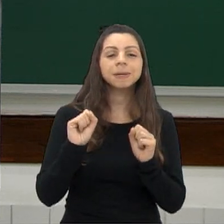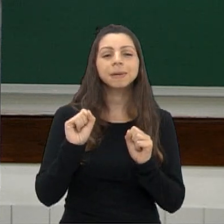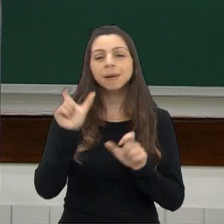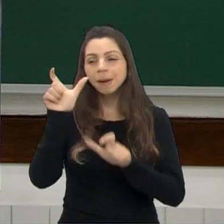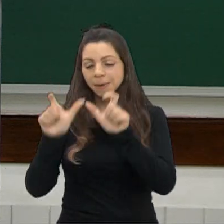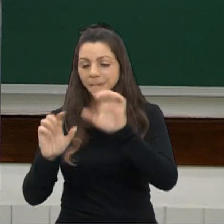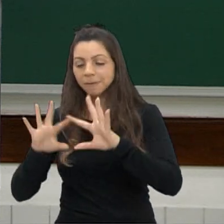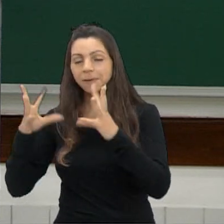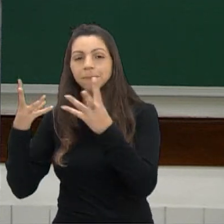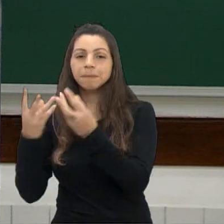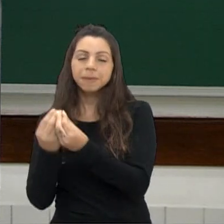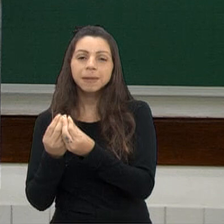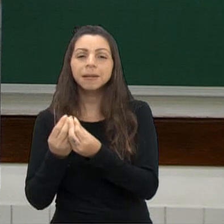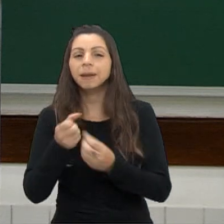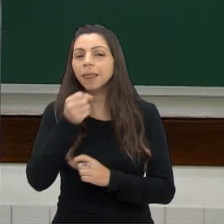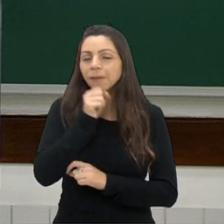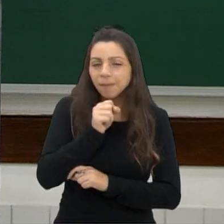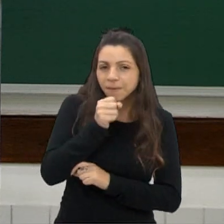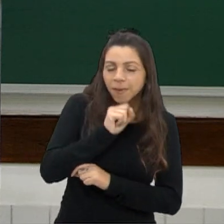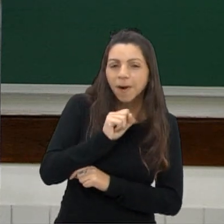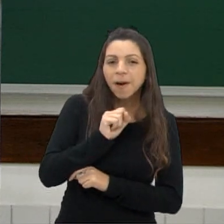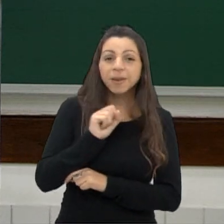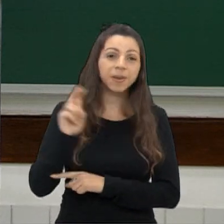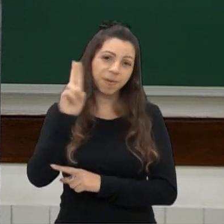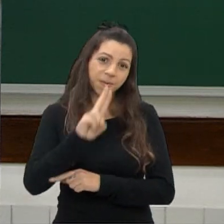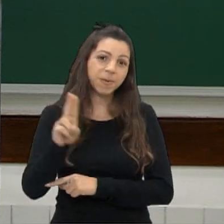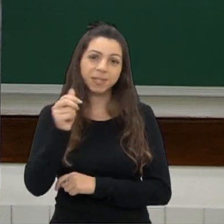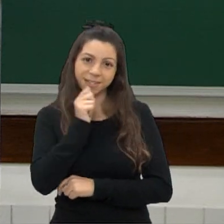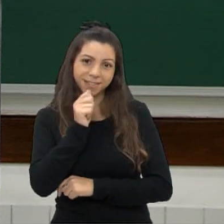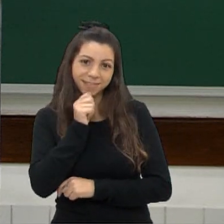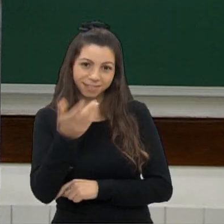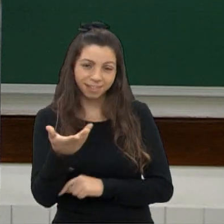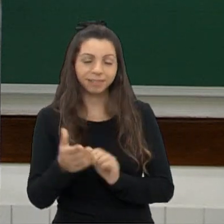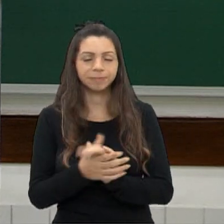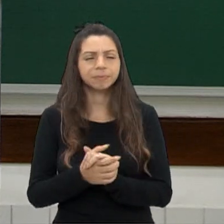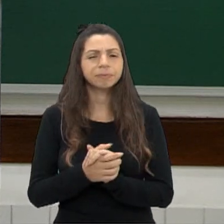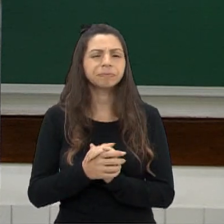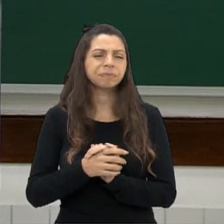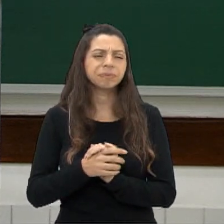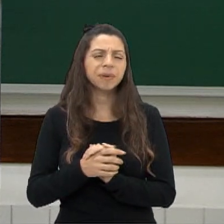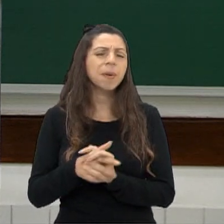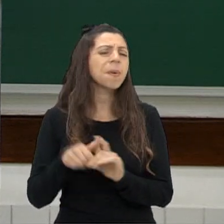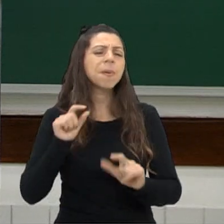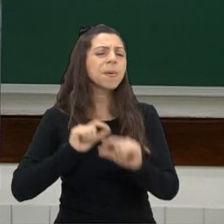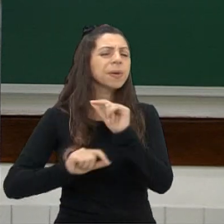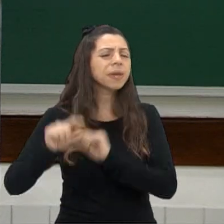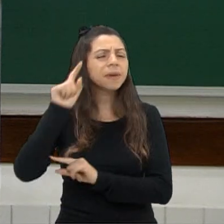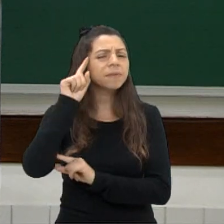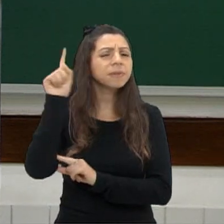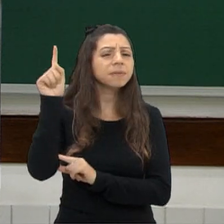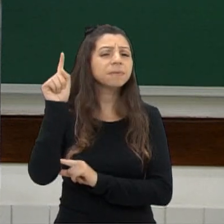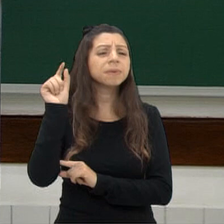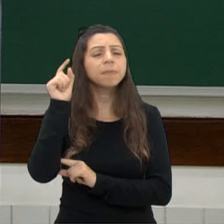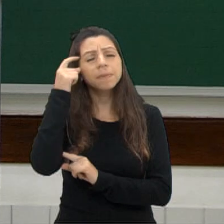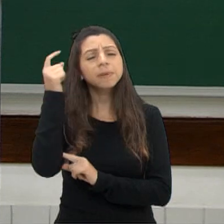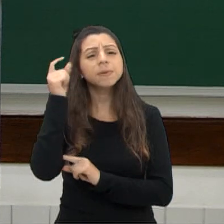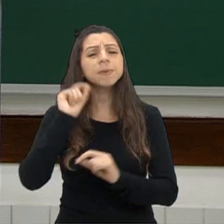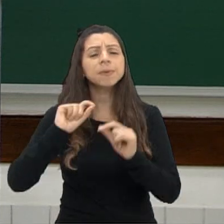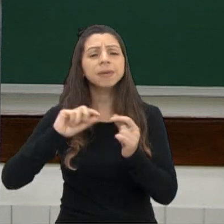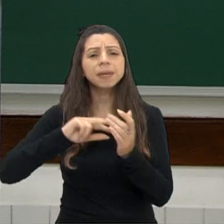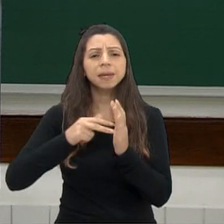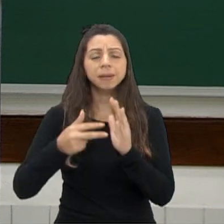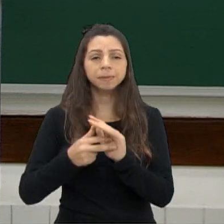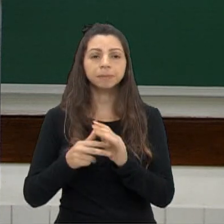ou alguém bem idoso ainda use alguma delas. Mas, o que você imaginou de significado, mantenha como resposta.